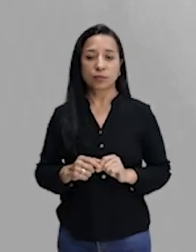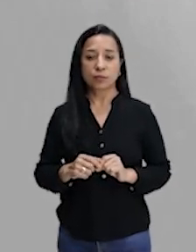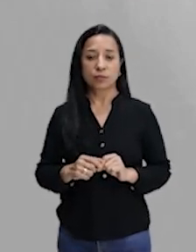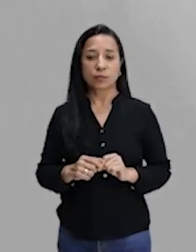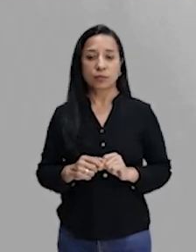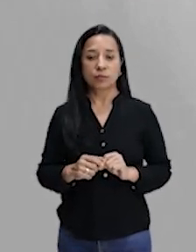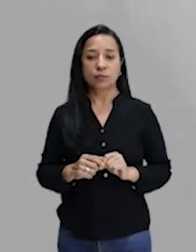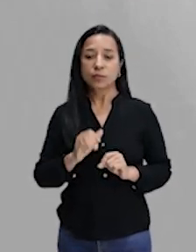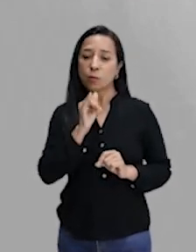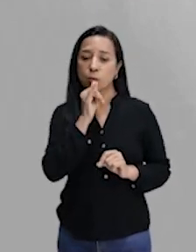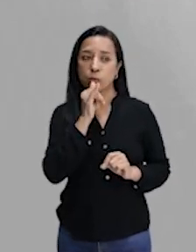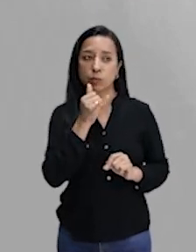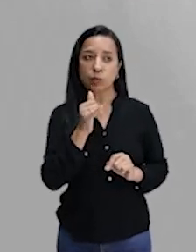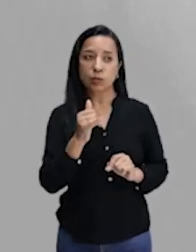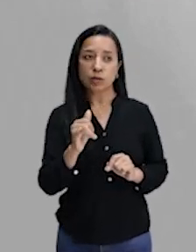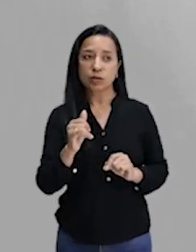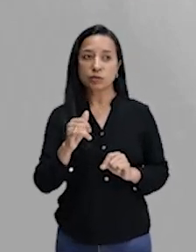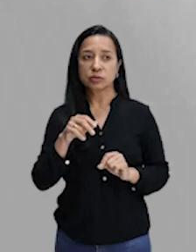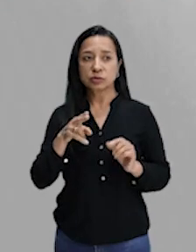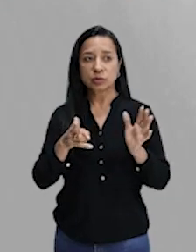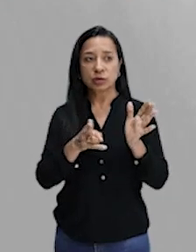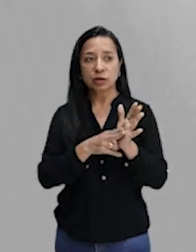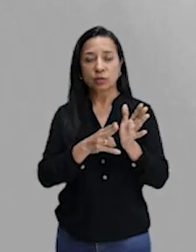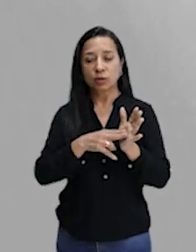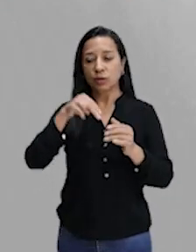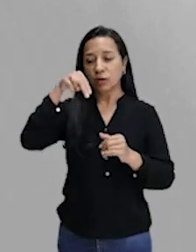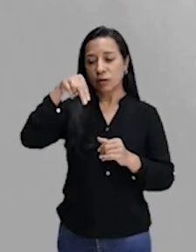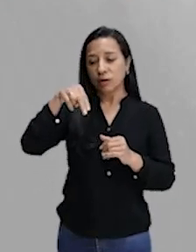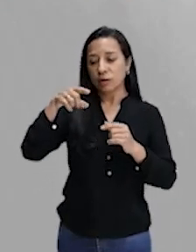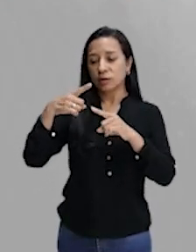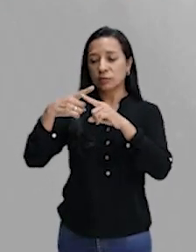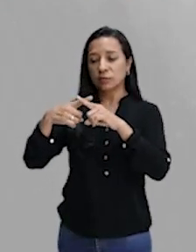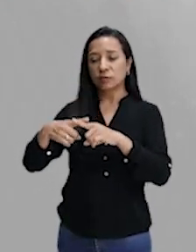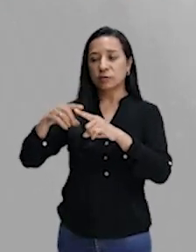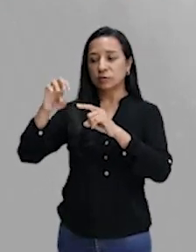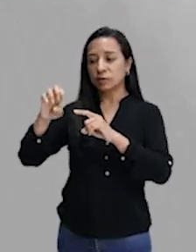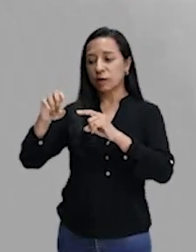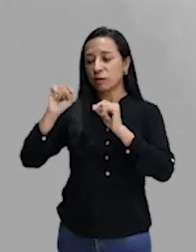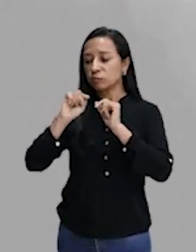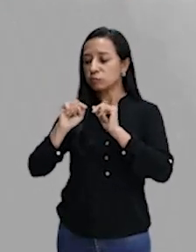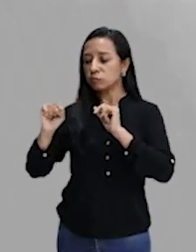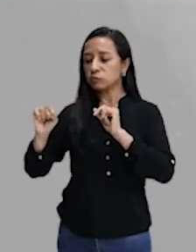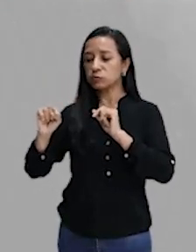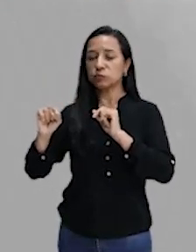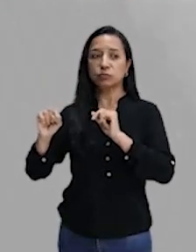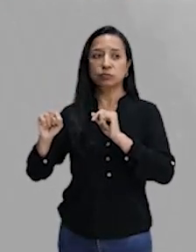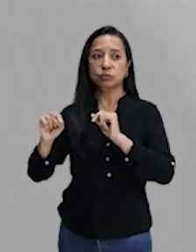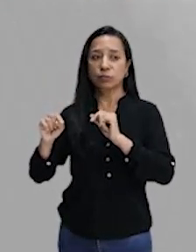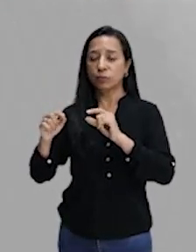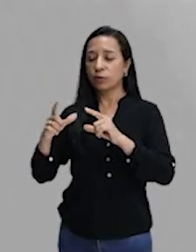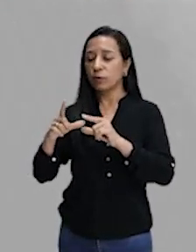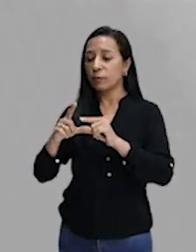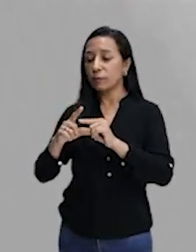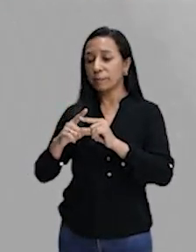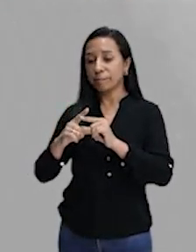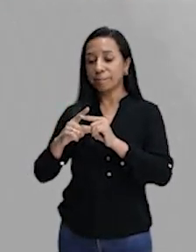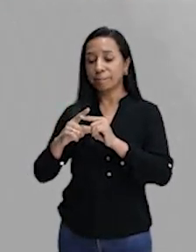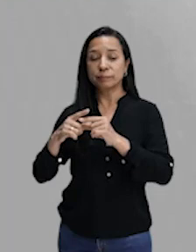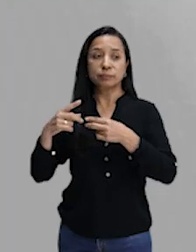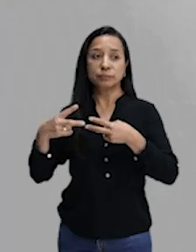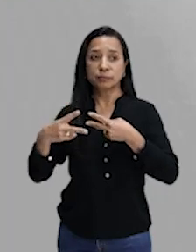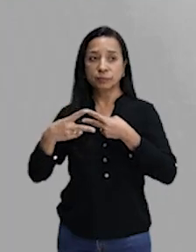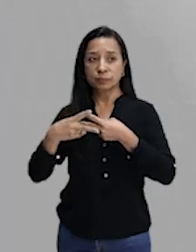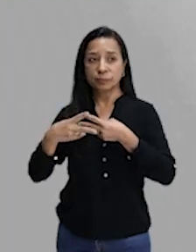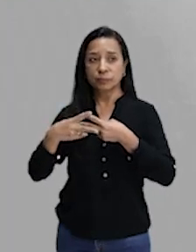igual a n vezes zero dividido pelo tempo OK lá no final